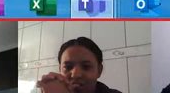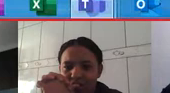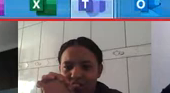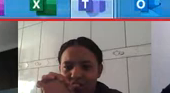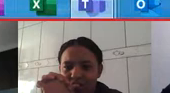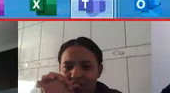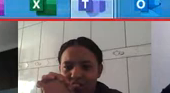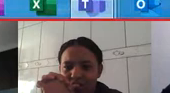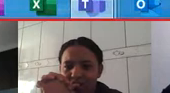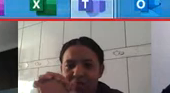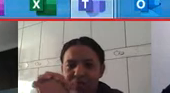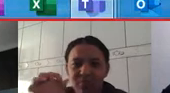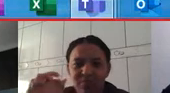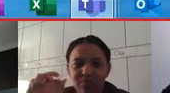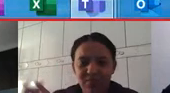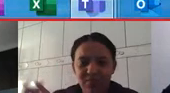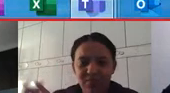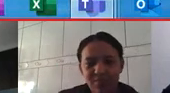Estão vendo a minha tela?